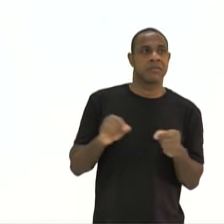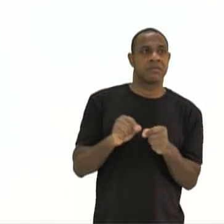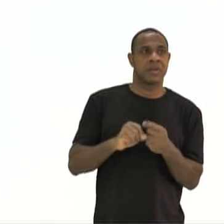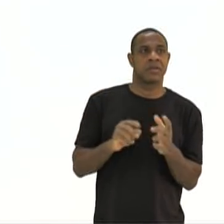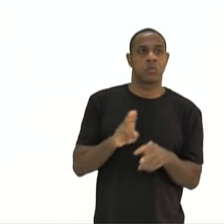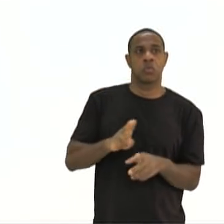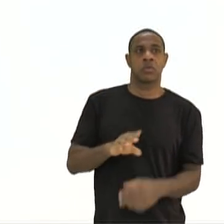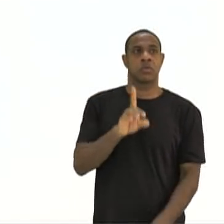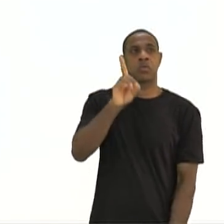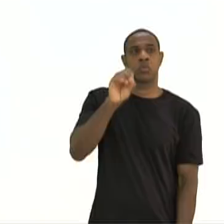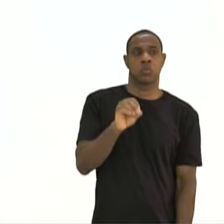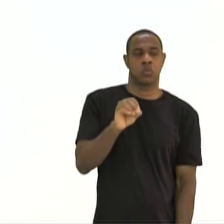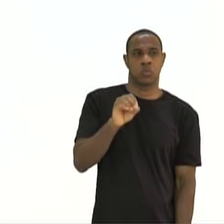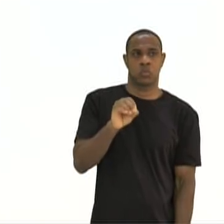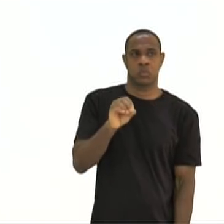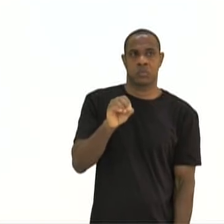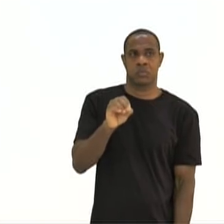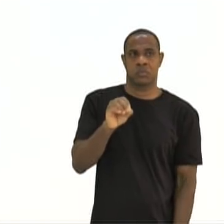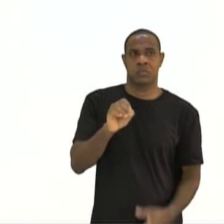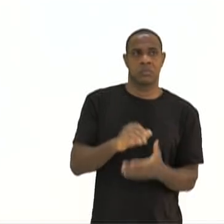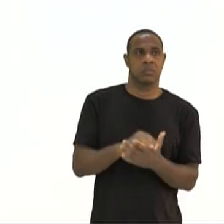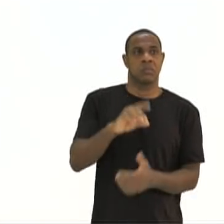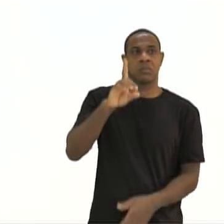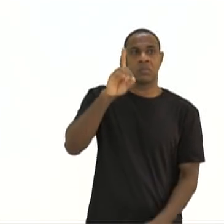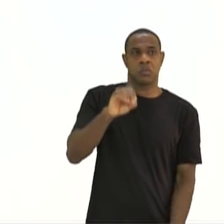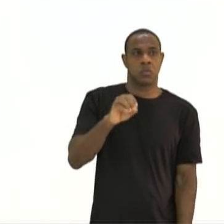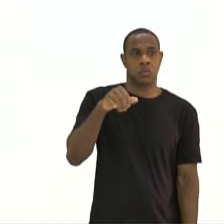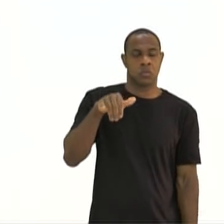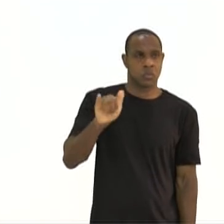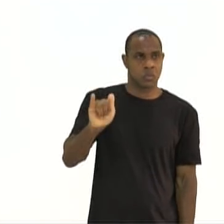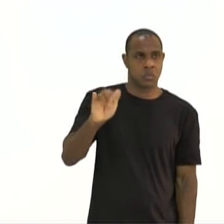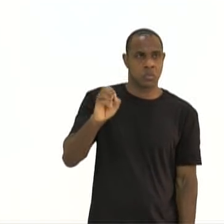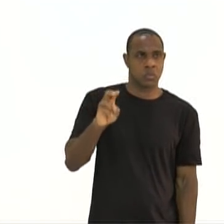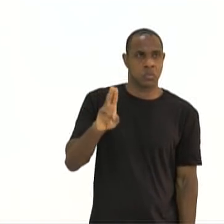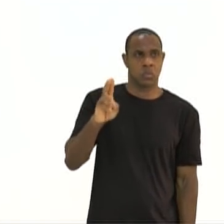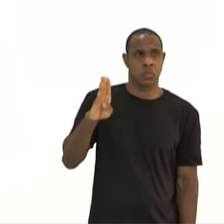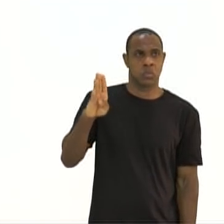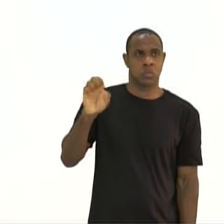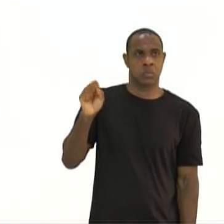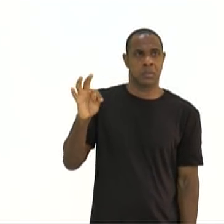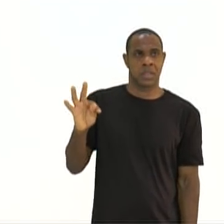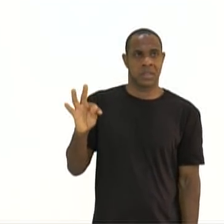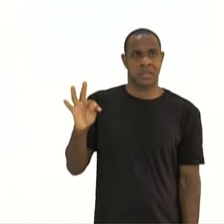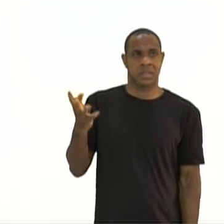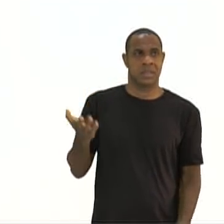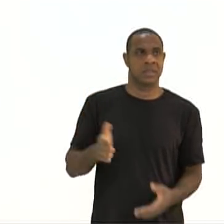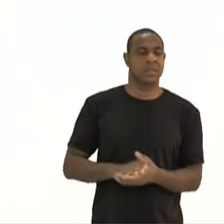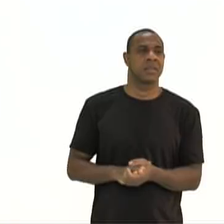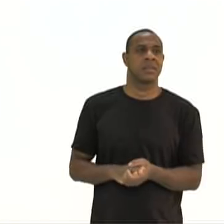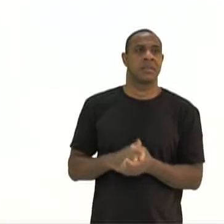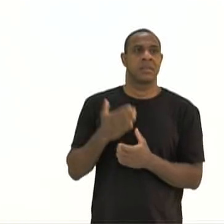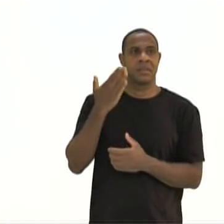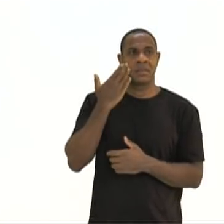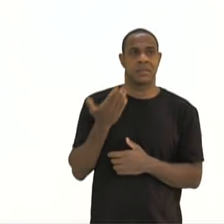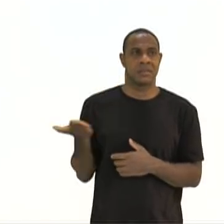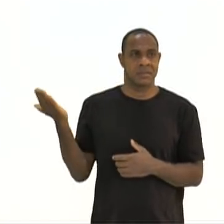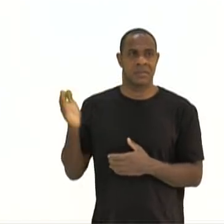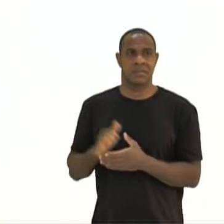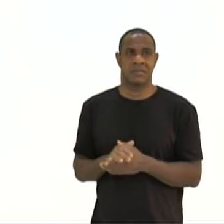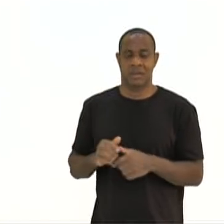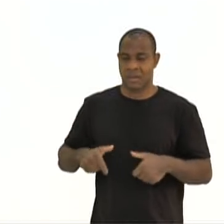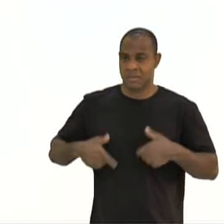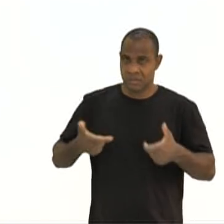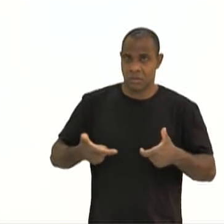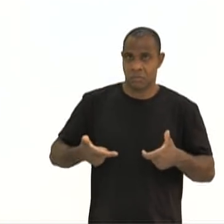melhor. Do exercise, faça exercícios, fazer exercícios. Então, quando eu estou falando de ações, de atividades, de